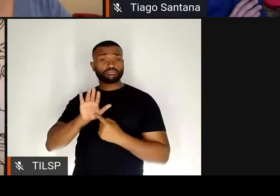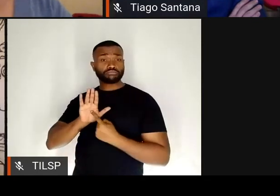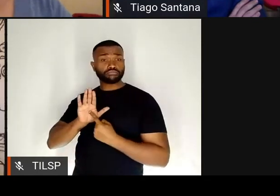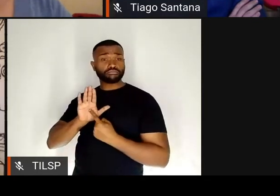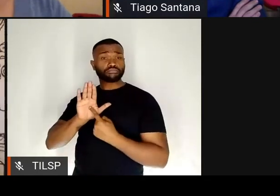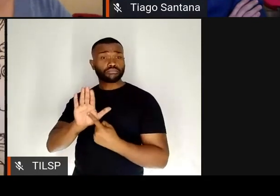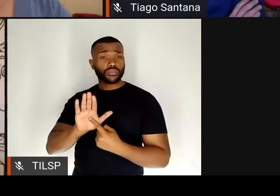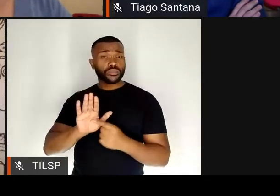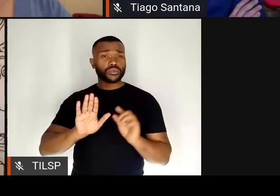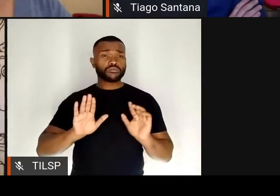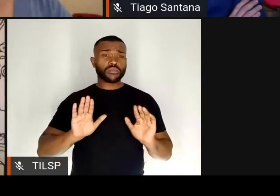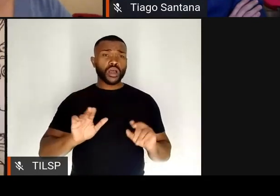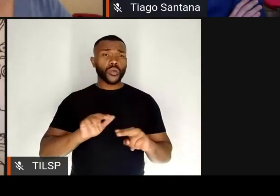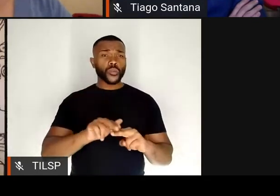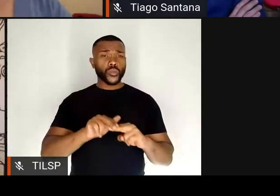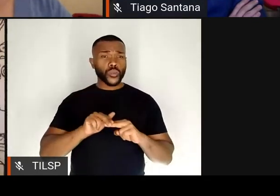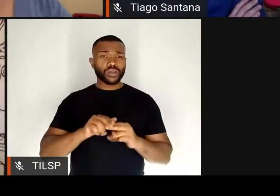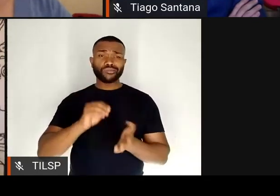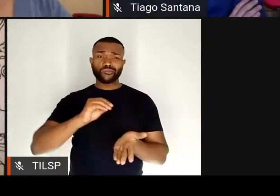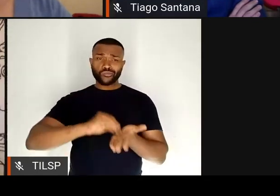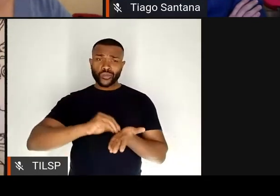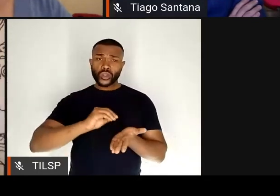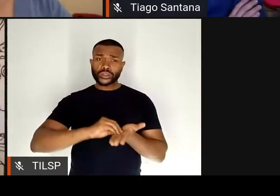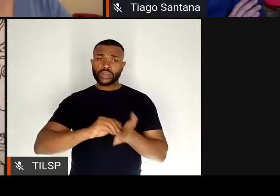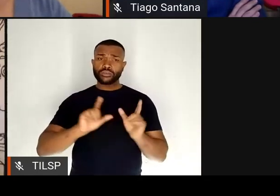mas pelo que deixava de mostrar?